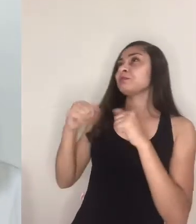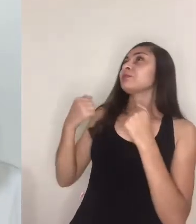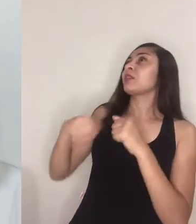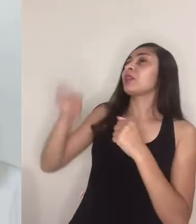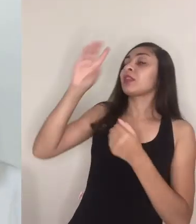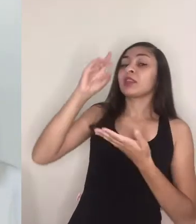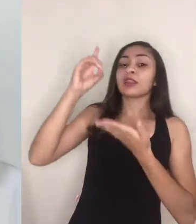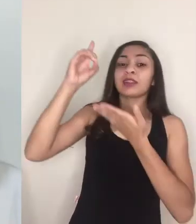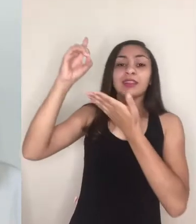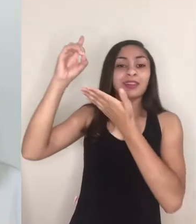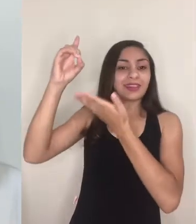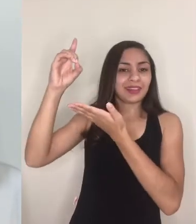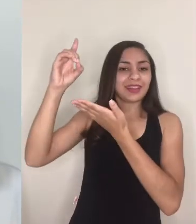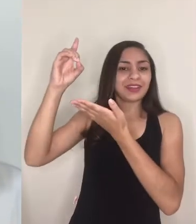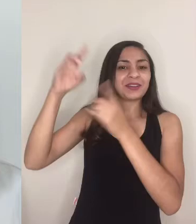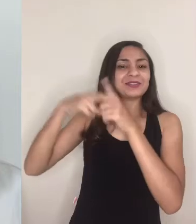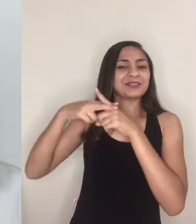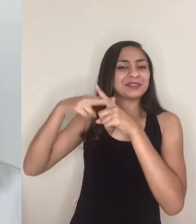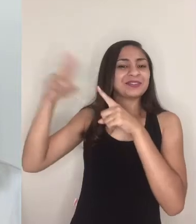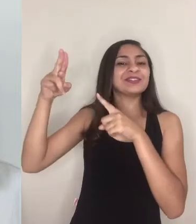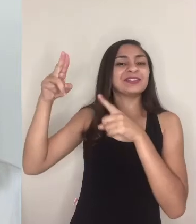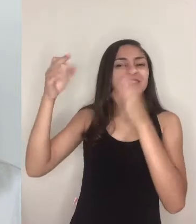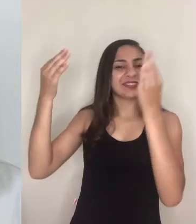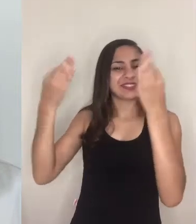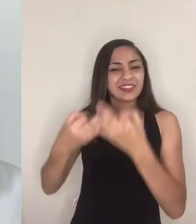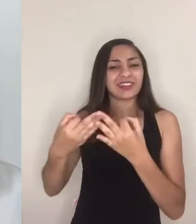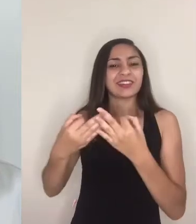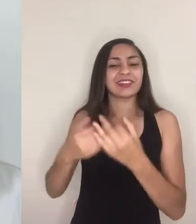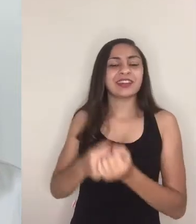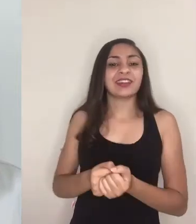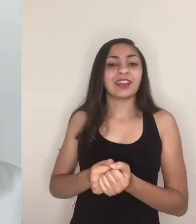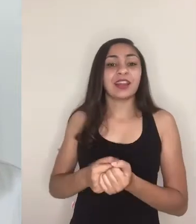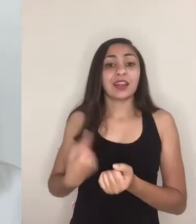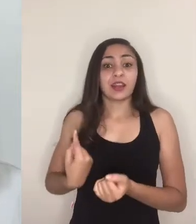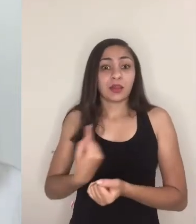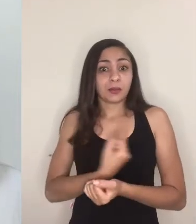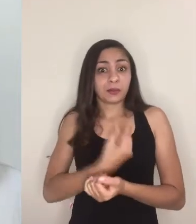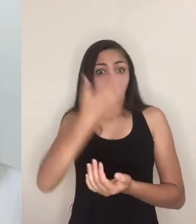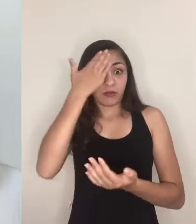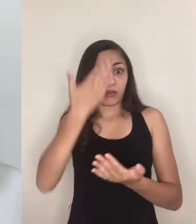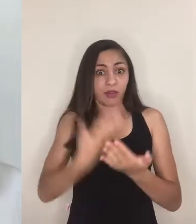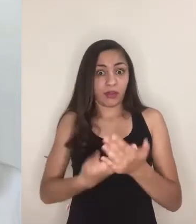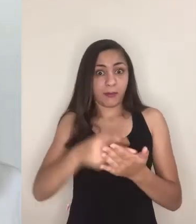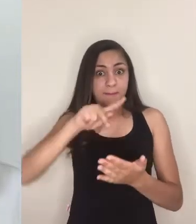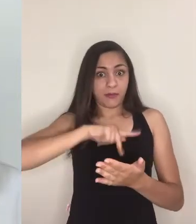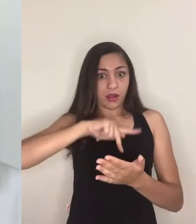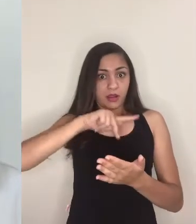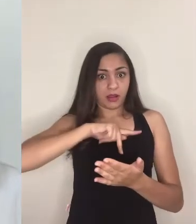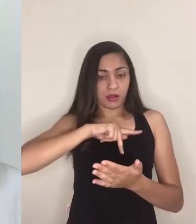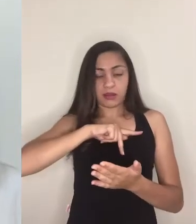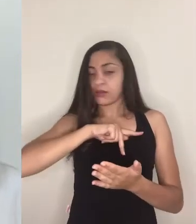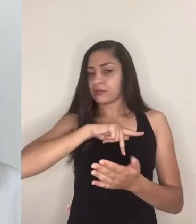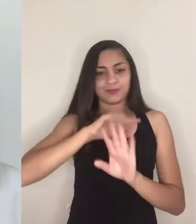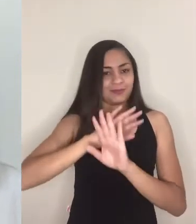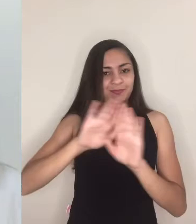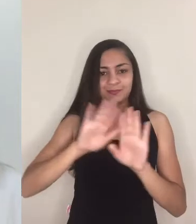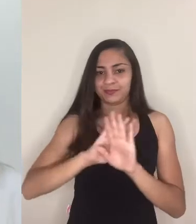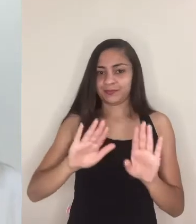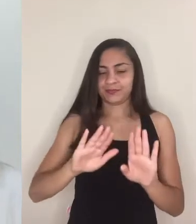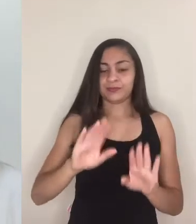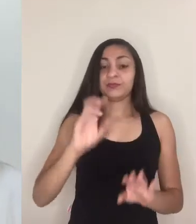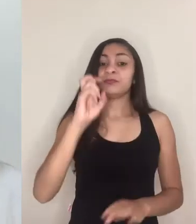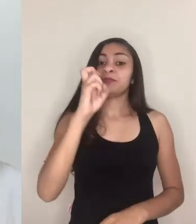Deus vêm as nossas vitórias, jamais confiaremos em nossas armas. Quinta